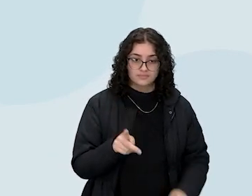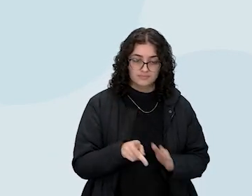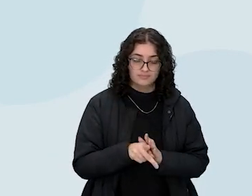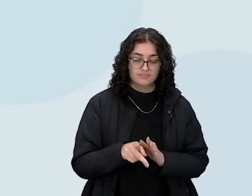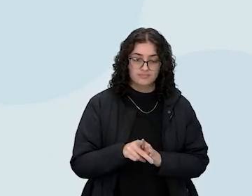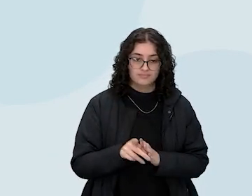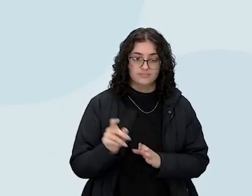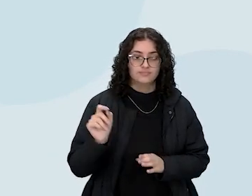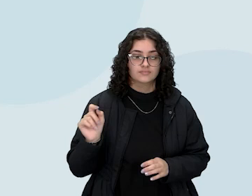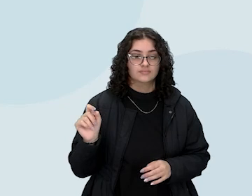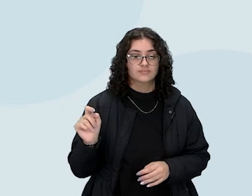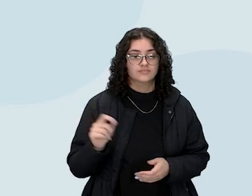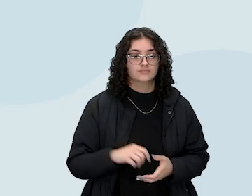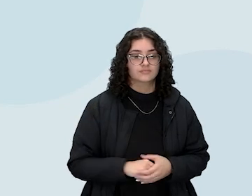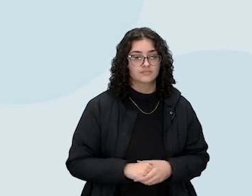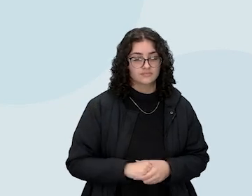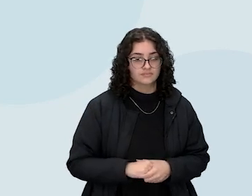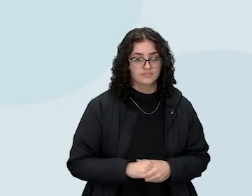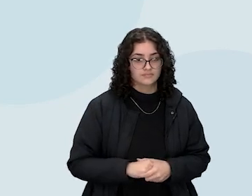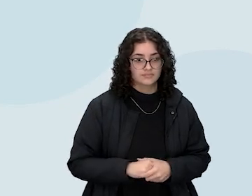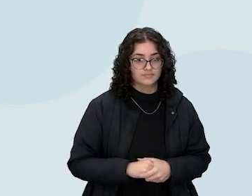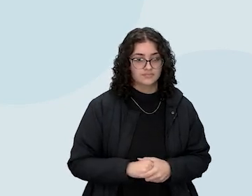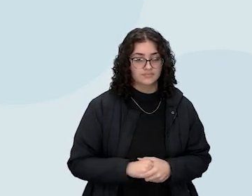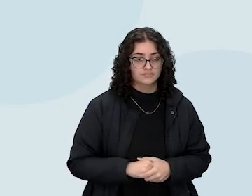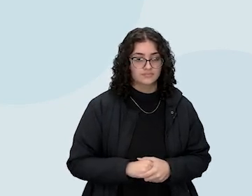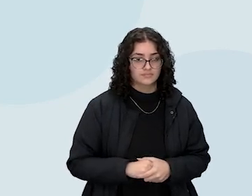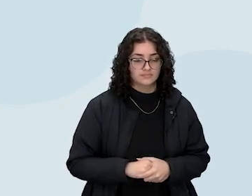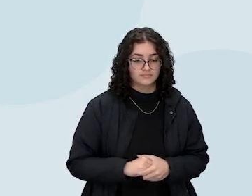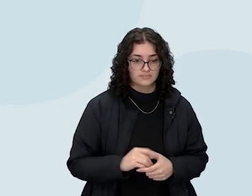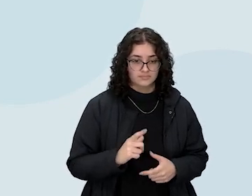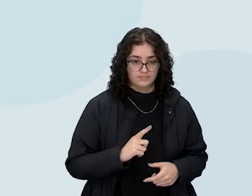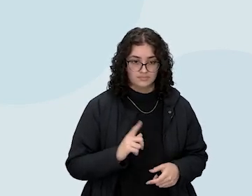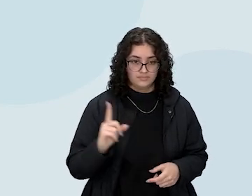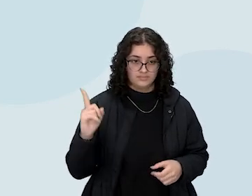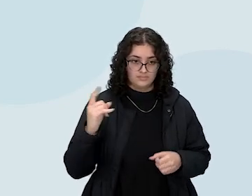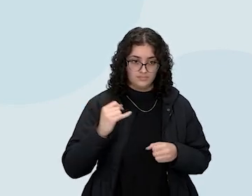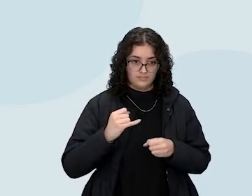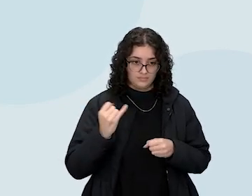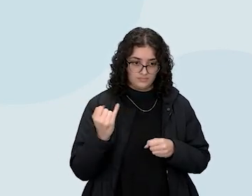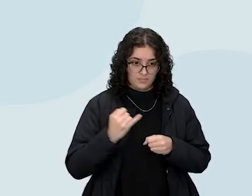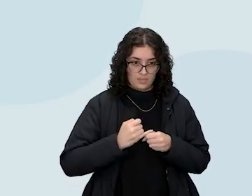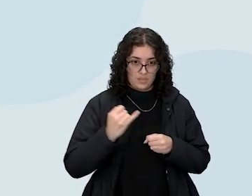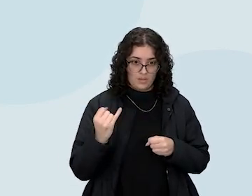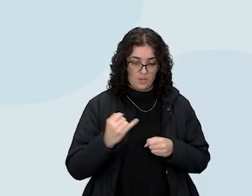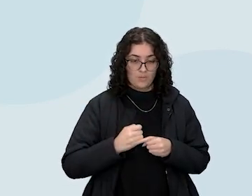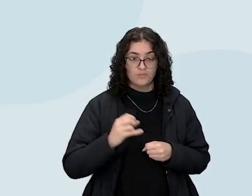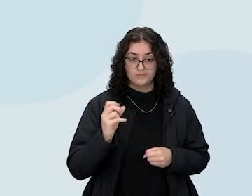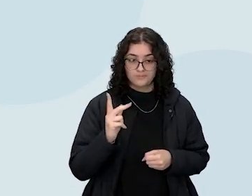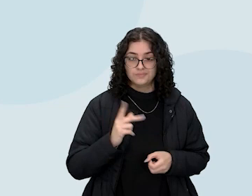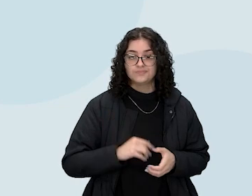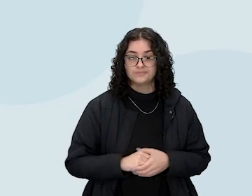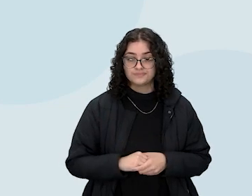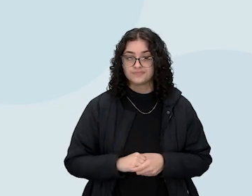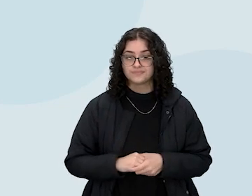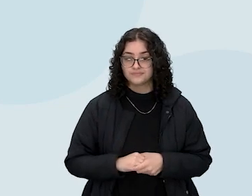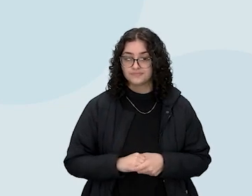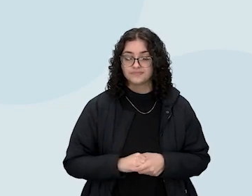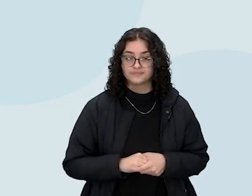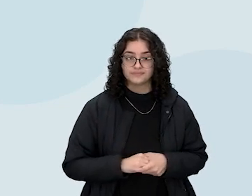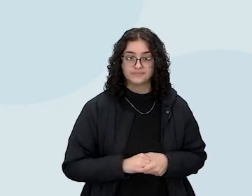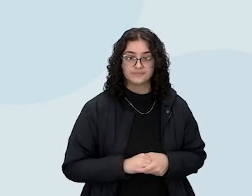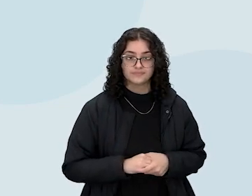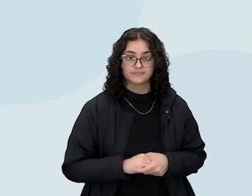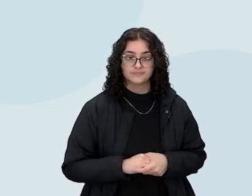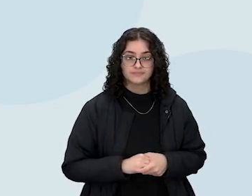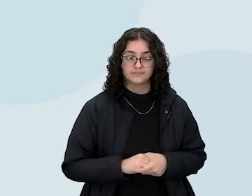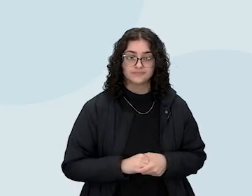autoionização, ou seja, ela se ioniza, produz esses íons, tá certo? E aí,